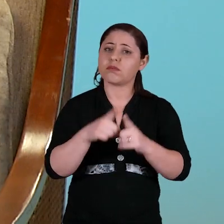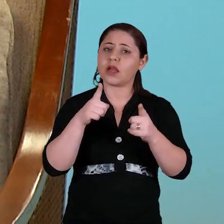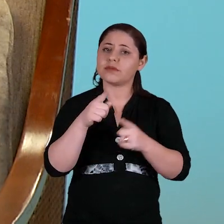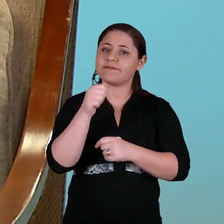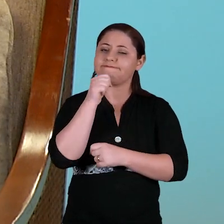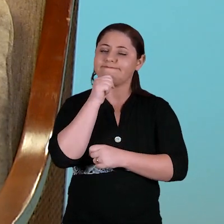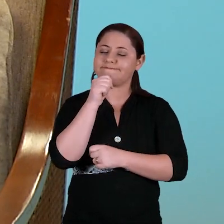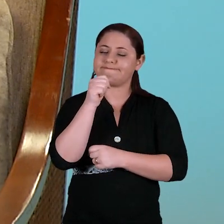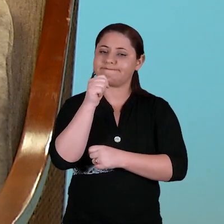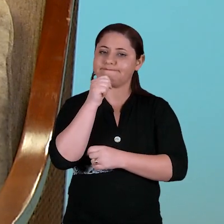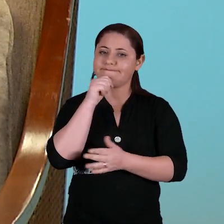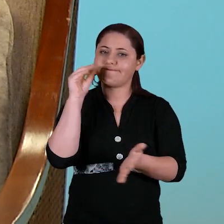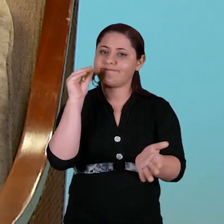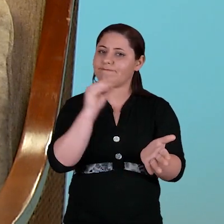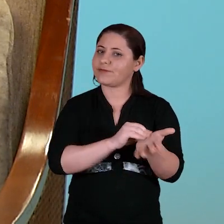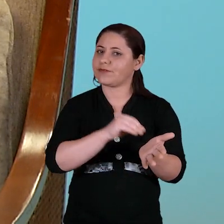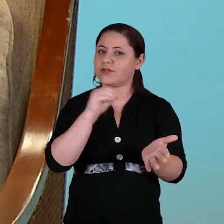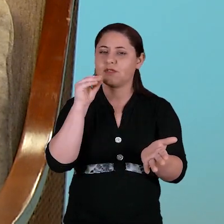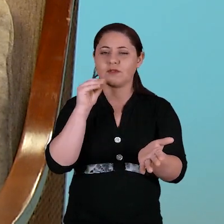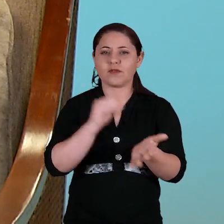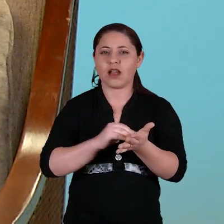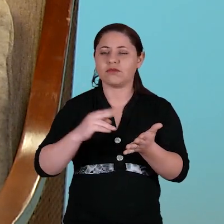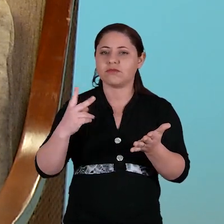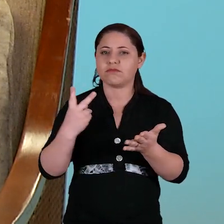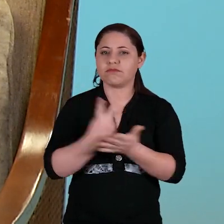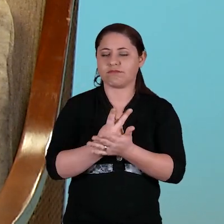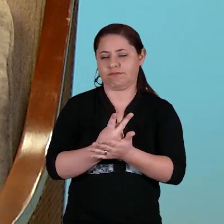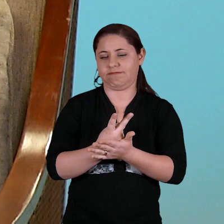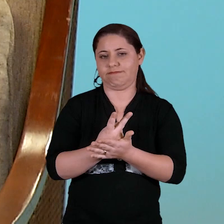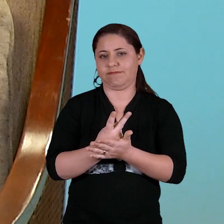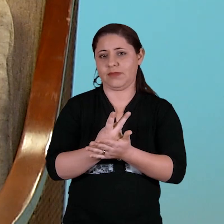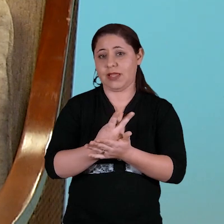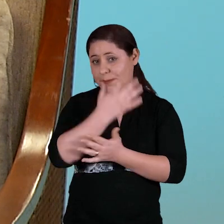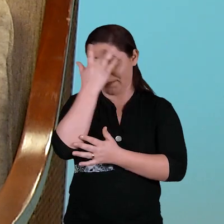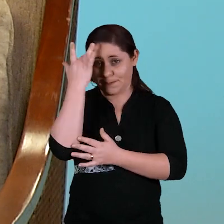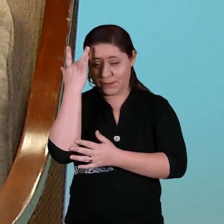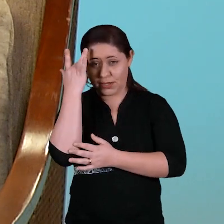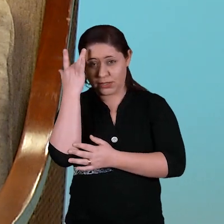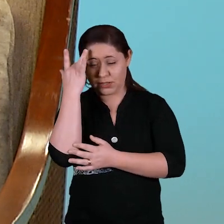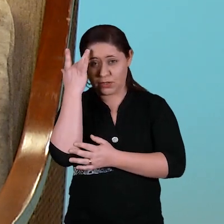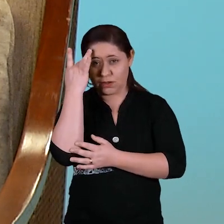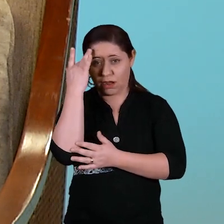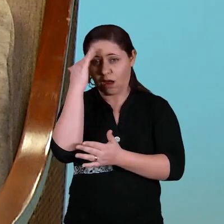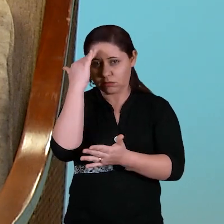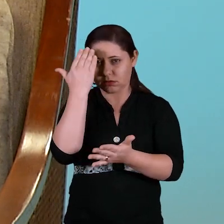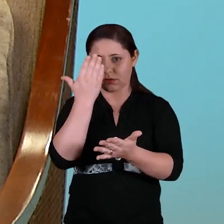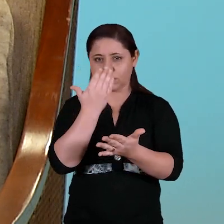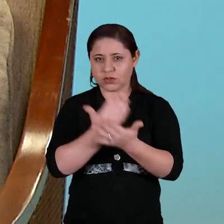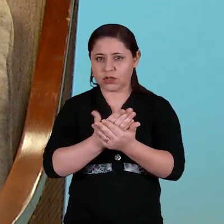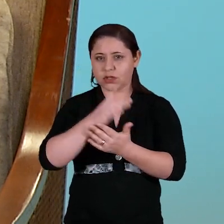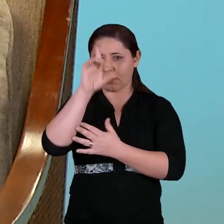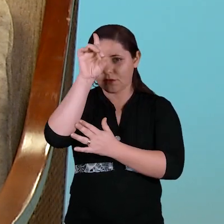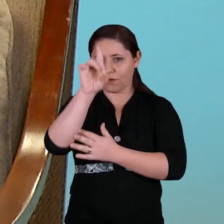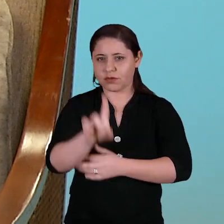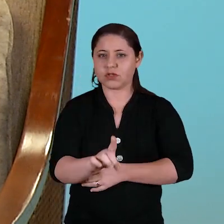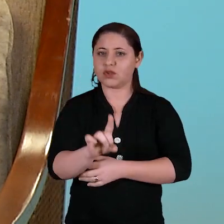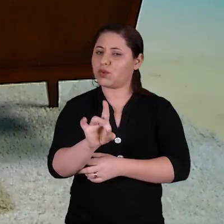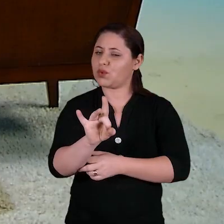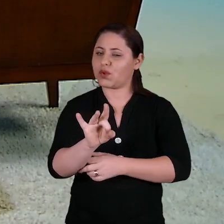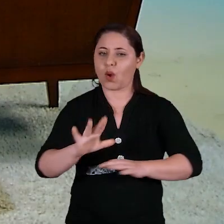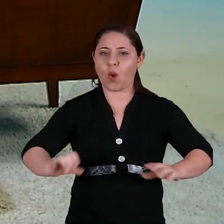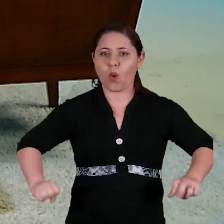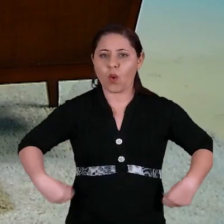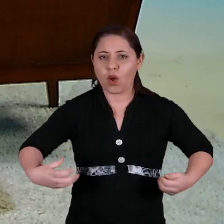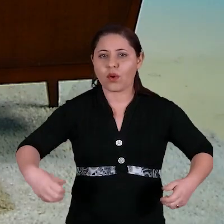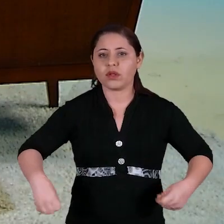ainda existem paradigmas muito grandes que a gente precisa quebrar. As pessoas ainda acreditam que deficiência é só cadeira de